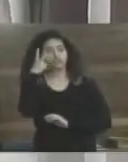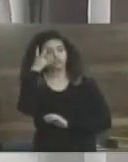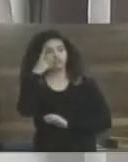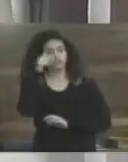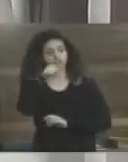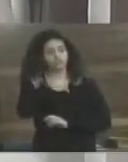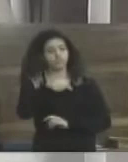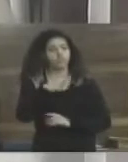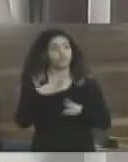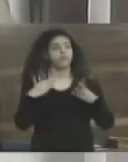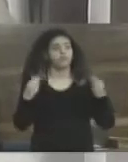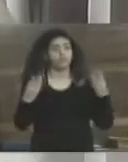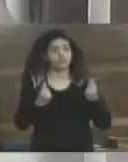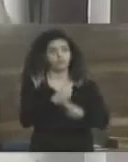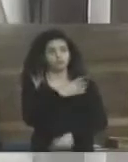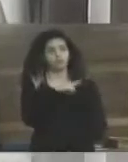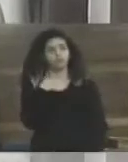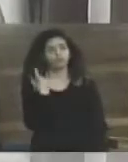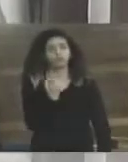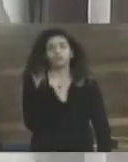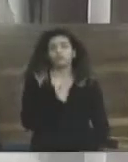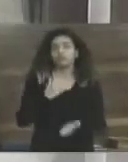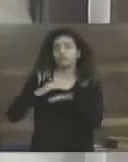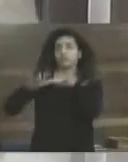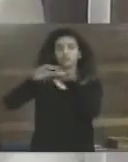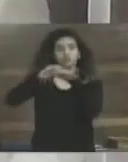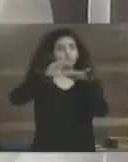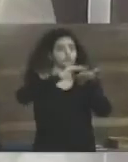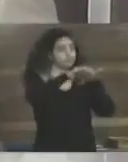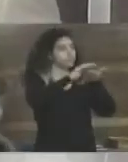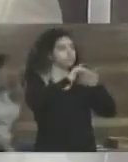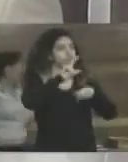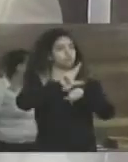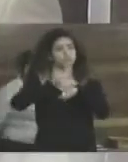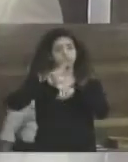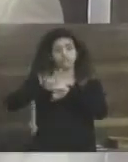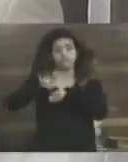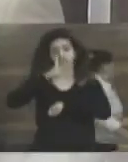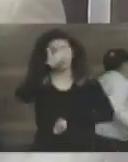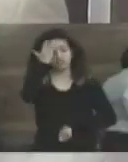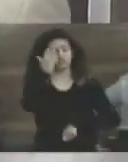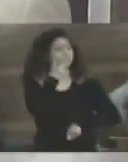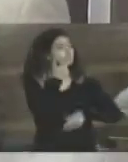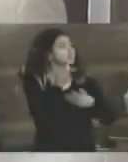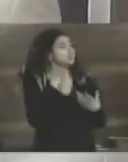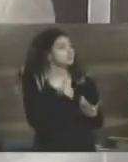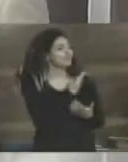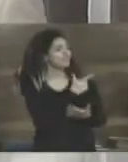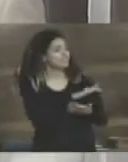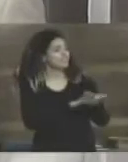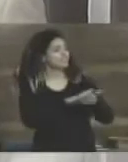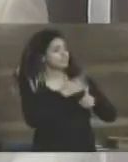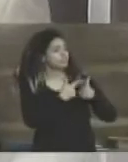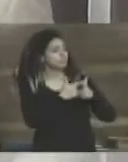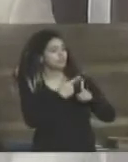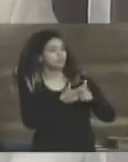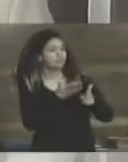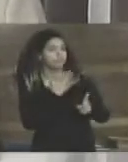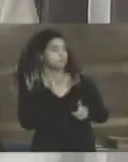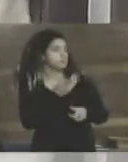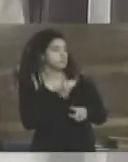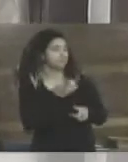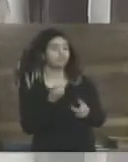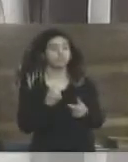Vereadores. Muitos, nós soltávamos panfletos na porta do comércio e muitos comerciantes falavam, eu não tenho nada a ver com a Brás Fels. Aí